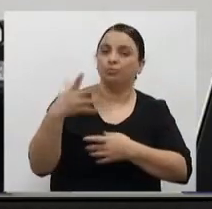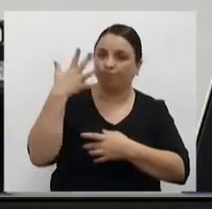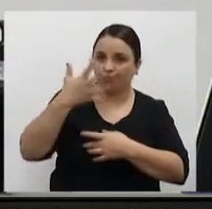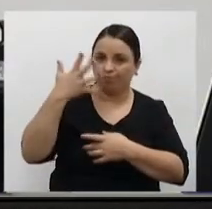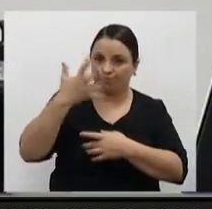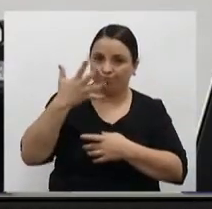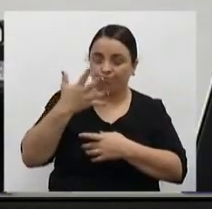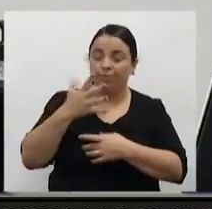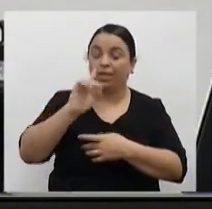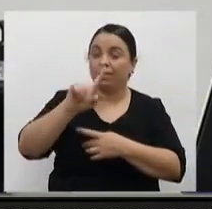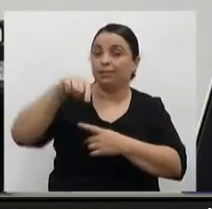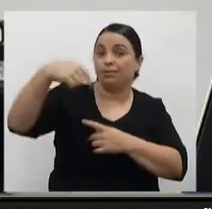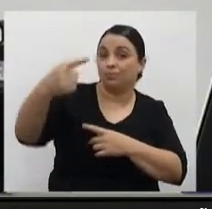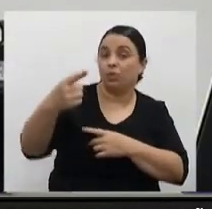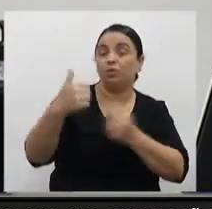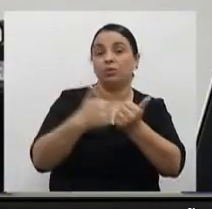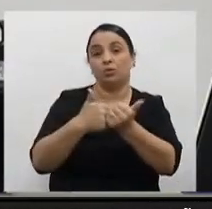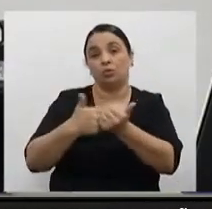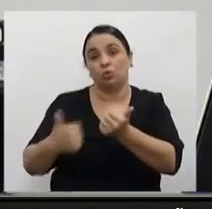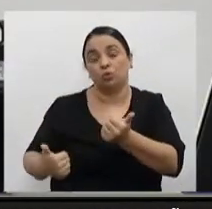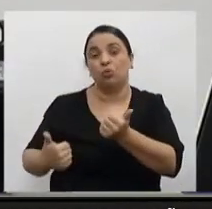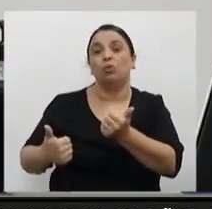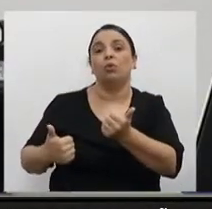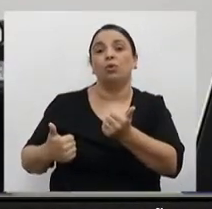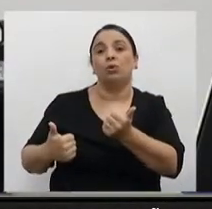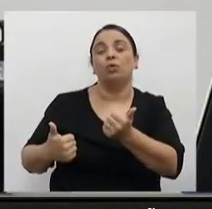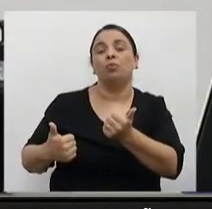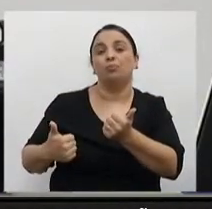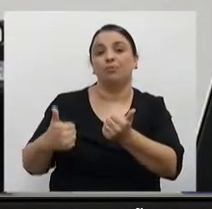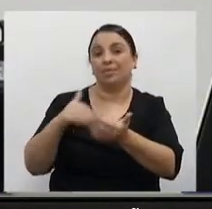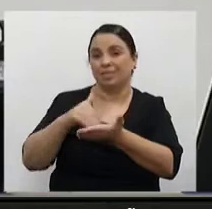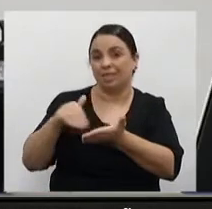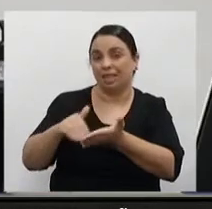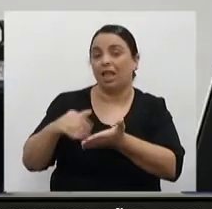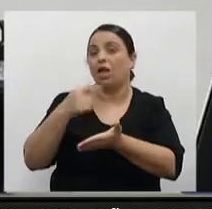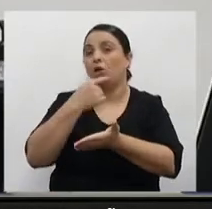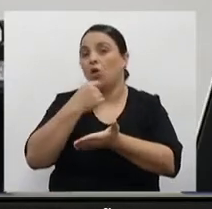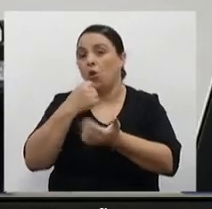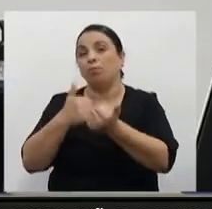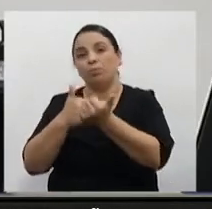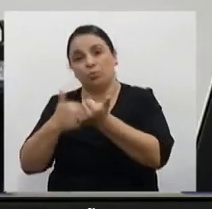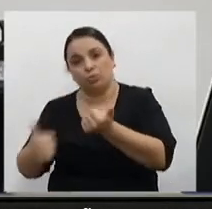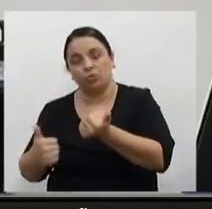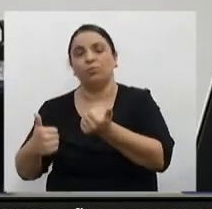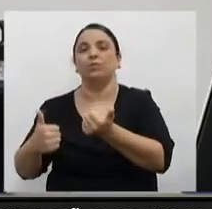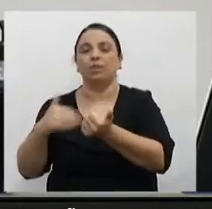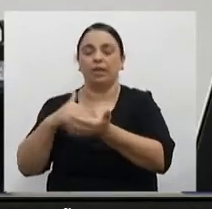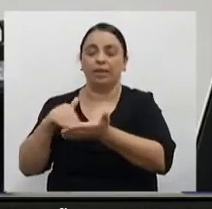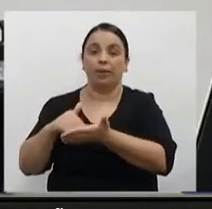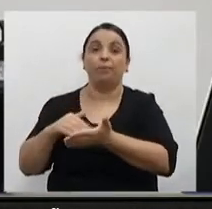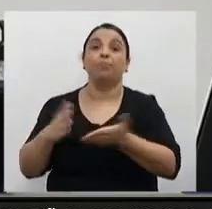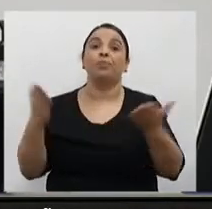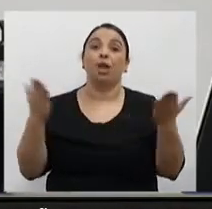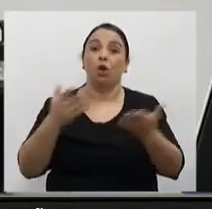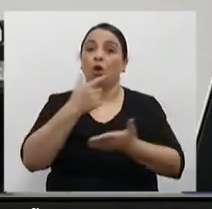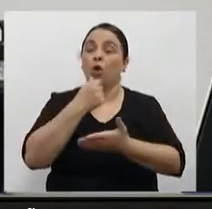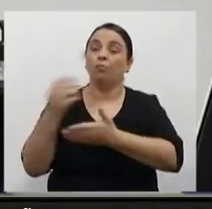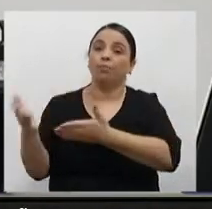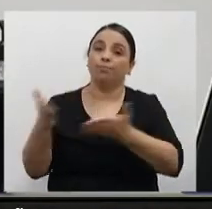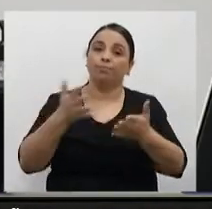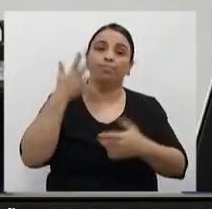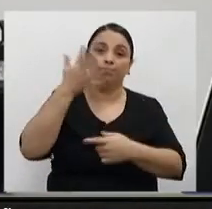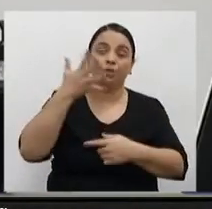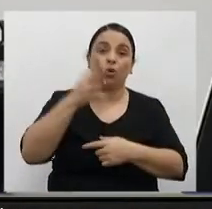seguida passaremos para subsecretário. Então, o Wellington Lino Mendes, que é membro do Conselho Municipal